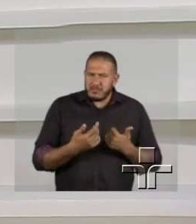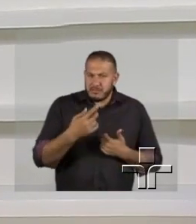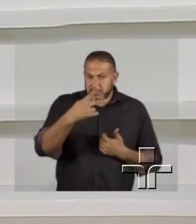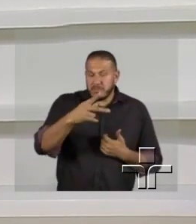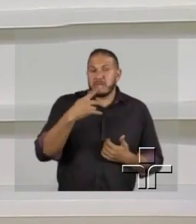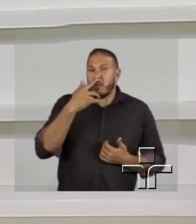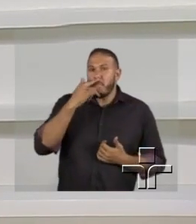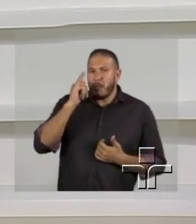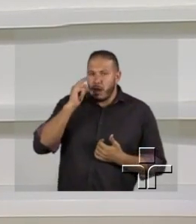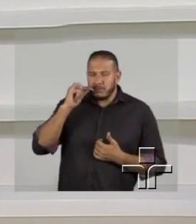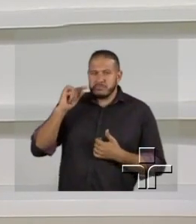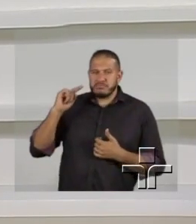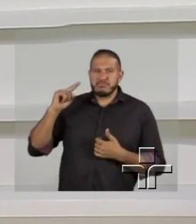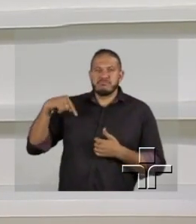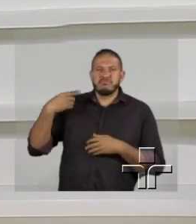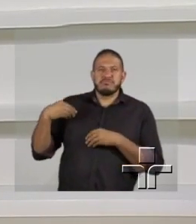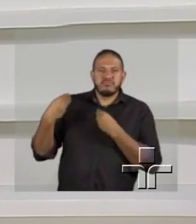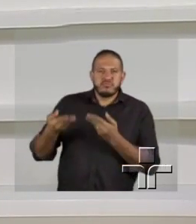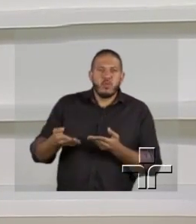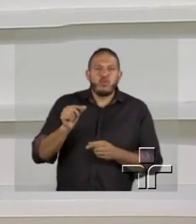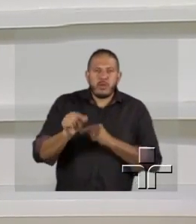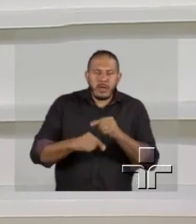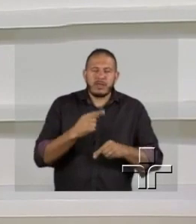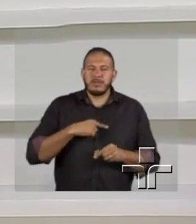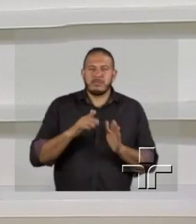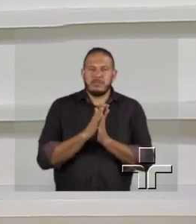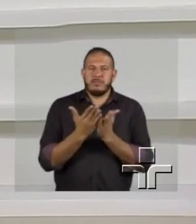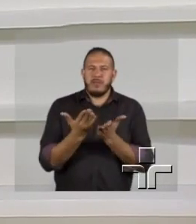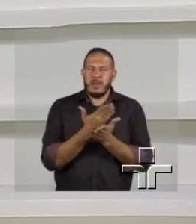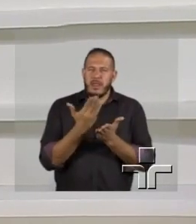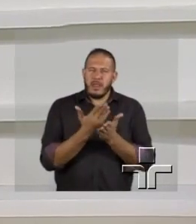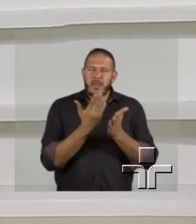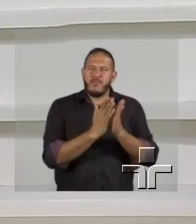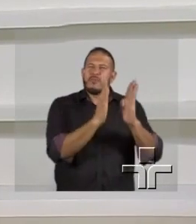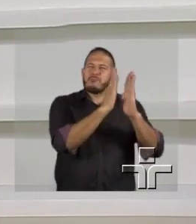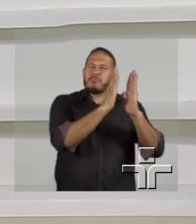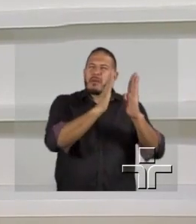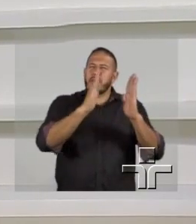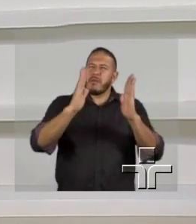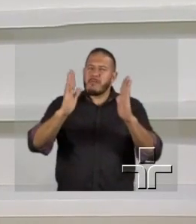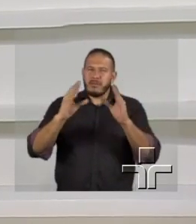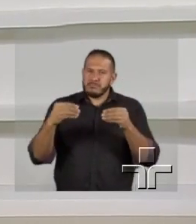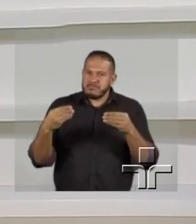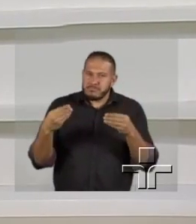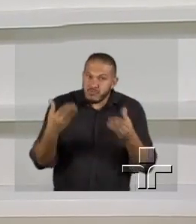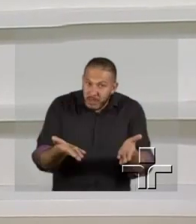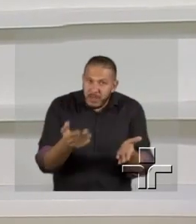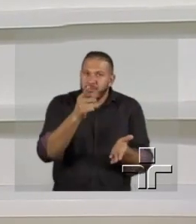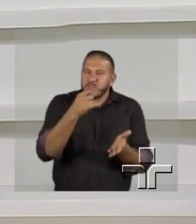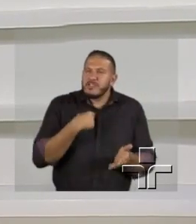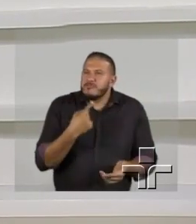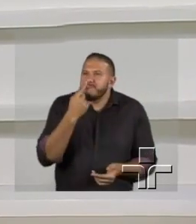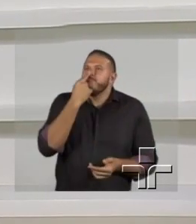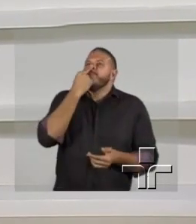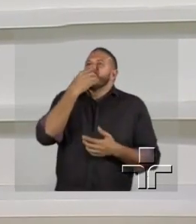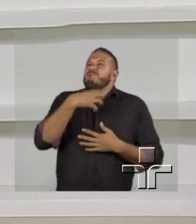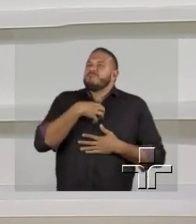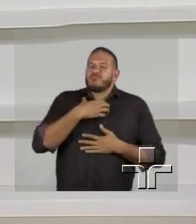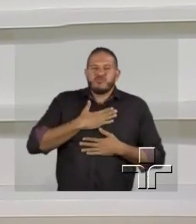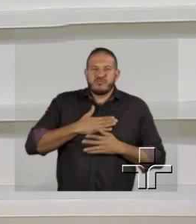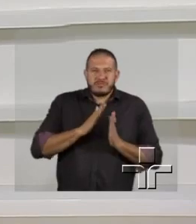Então, porque também está contaminado por posicionamento de paixões, né? Mas, general,